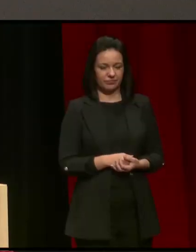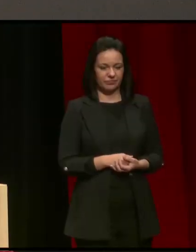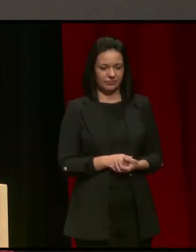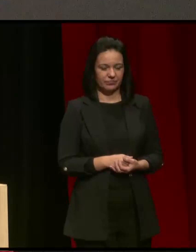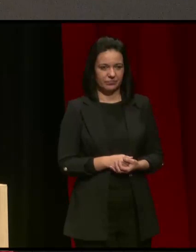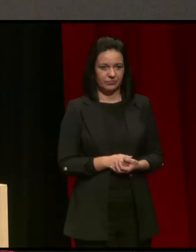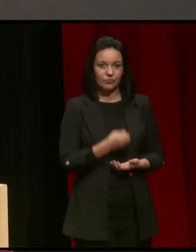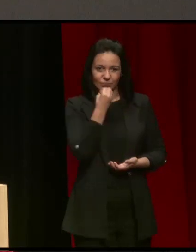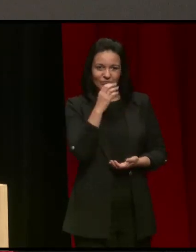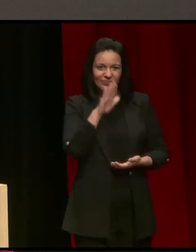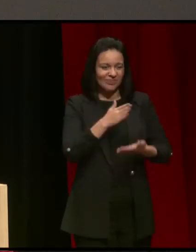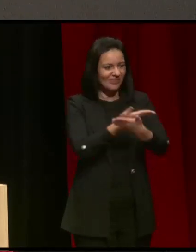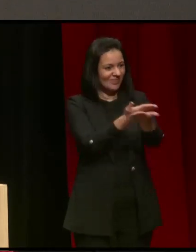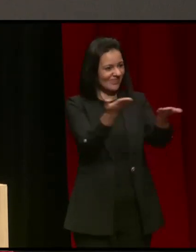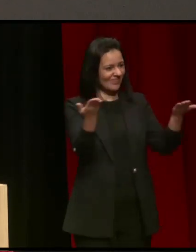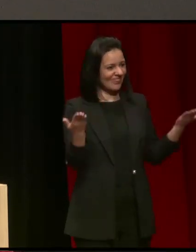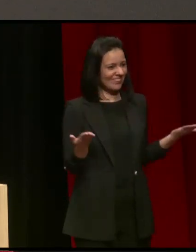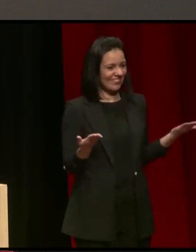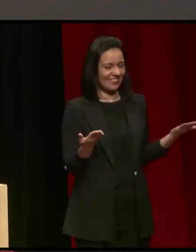Boa tarde.